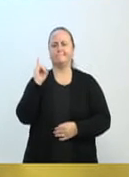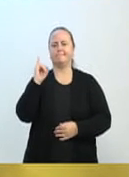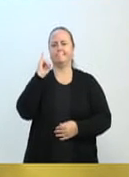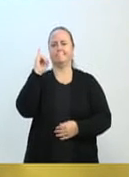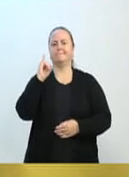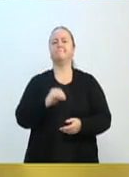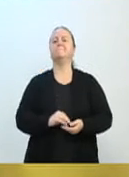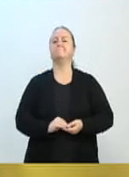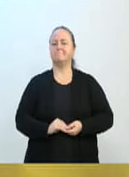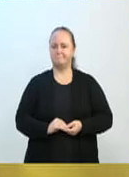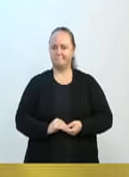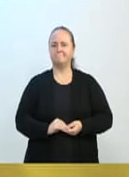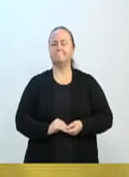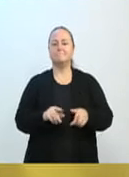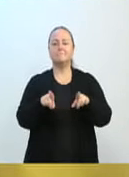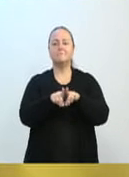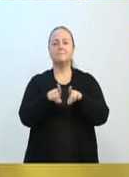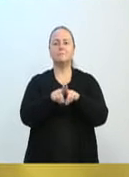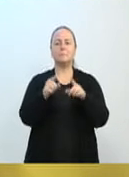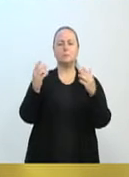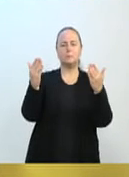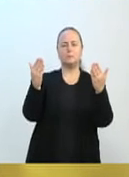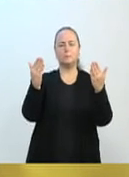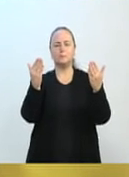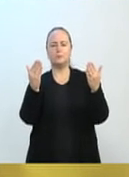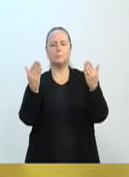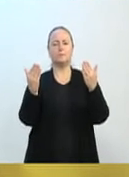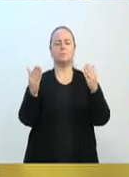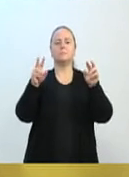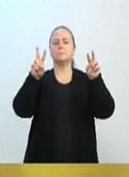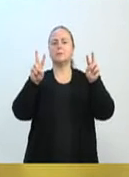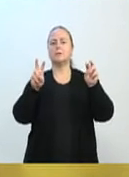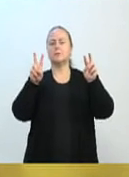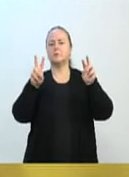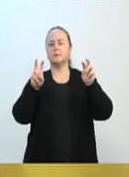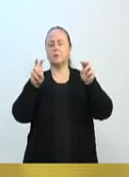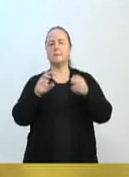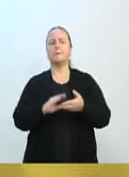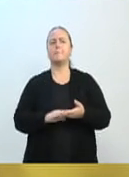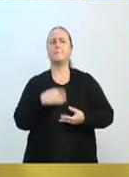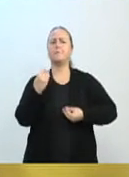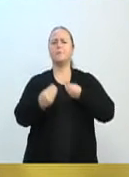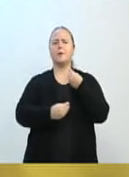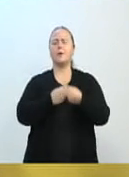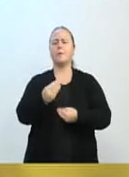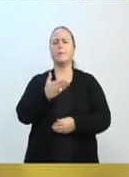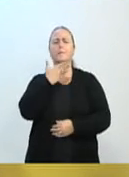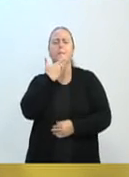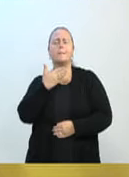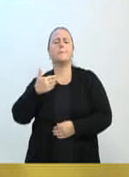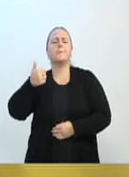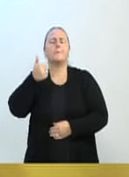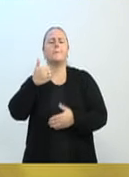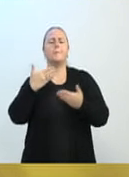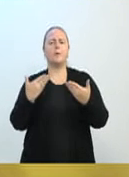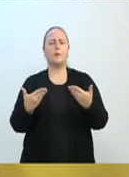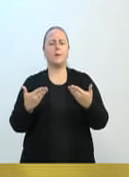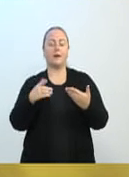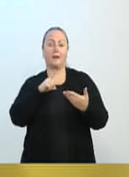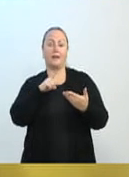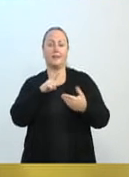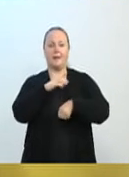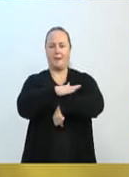comparação Vereador Sílvio com relação e as melhorias que acontecem da Gaita serem ou